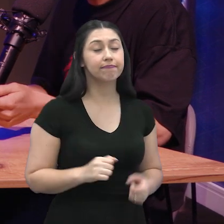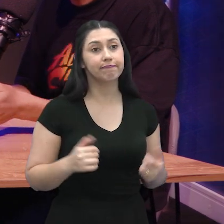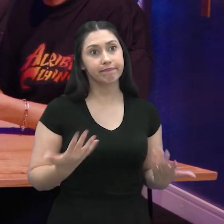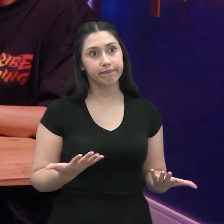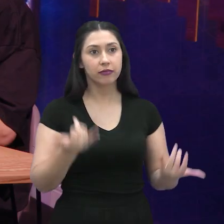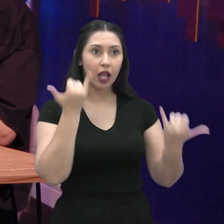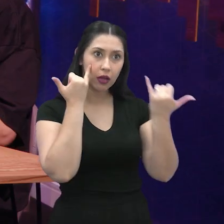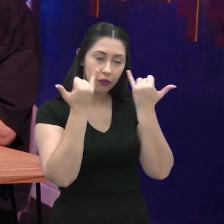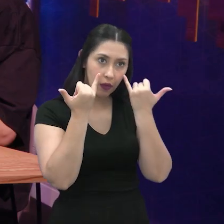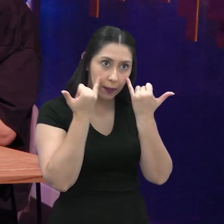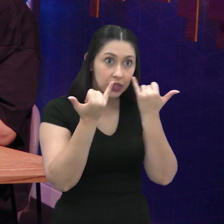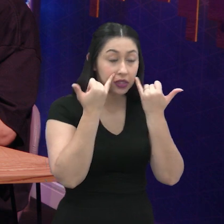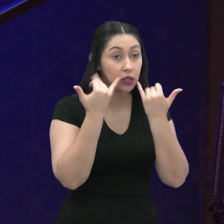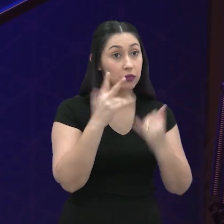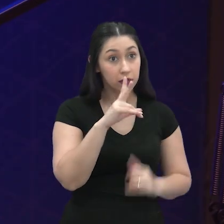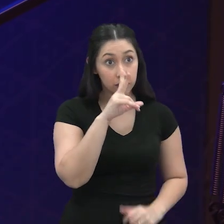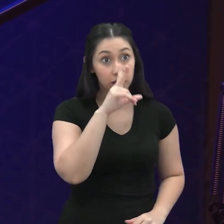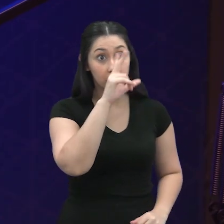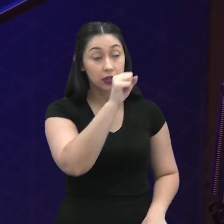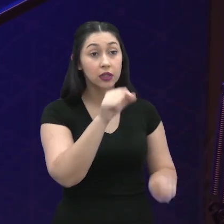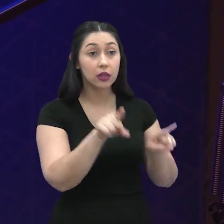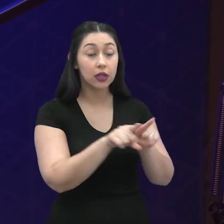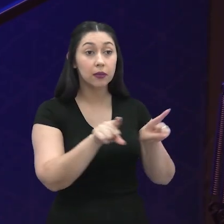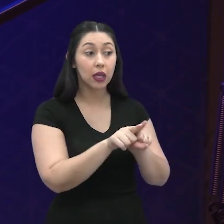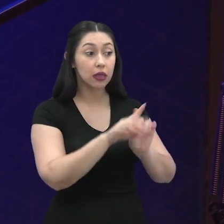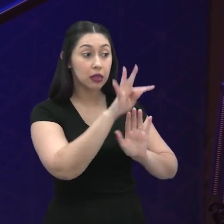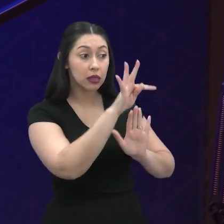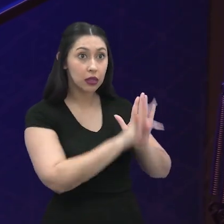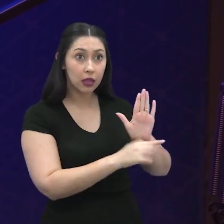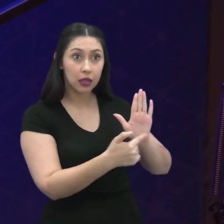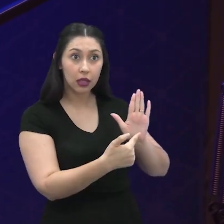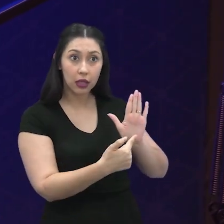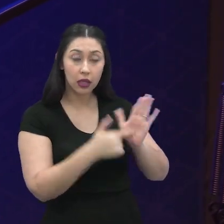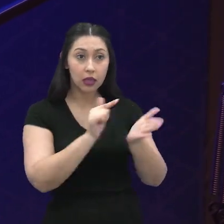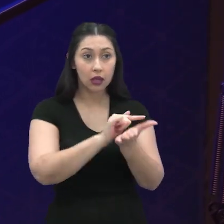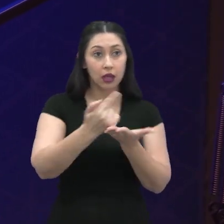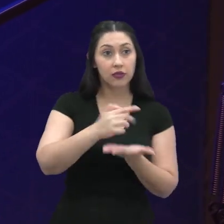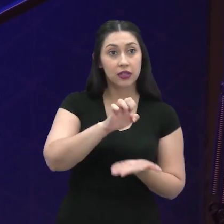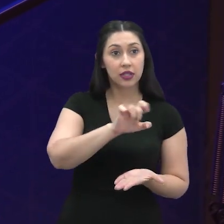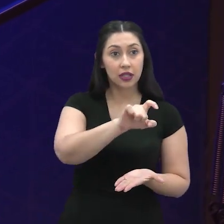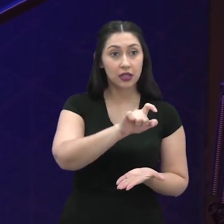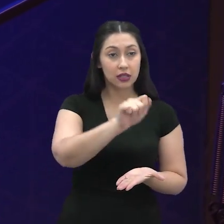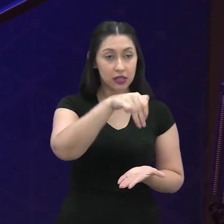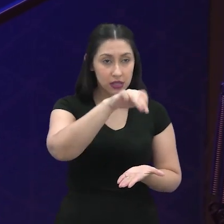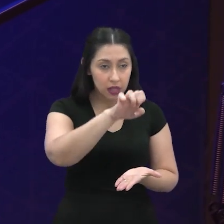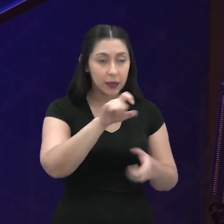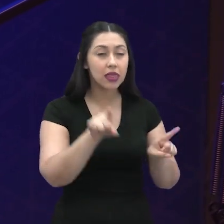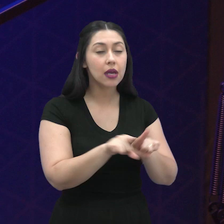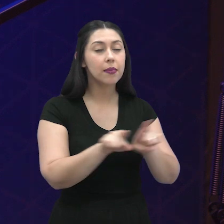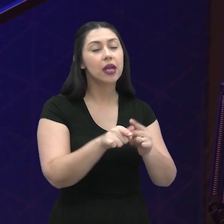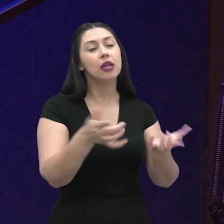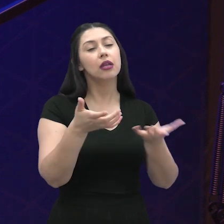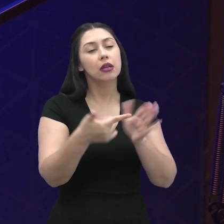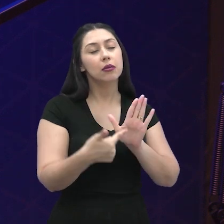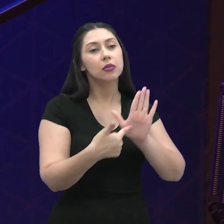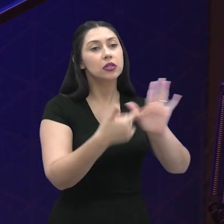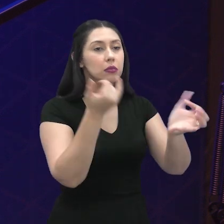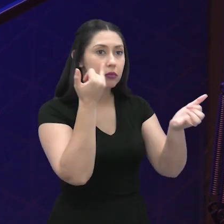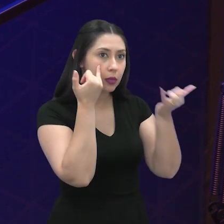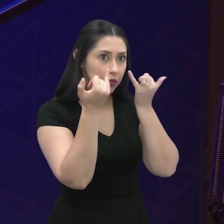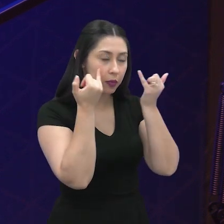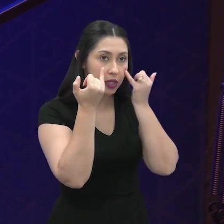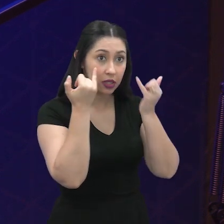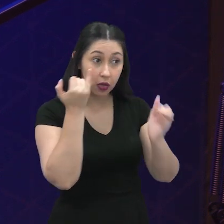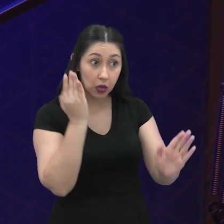aí essas informações que são bem fortes, né? Também está nesse texto da Exame que a gente citou. E, Vitor, vou só aqui citar um dado